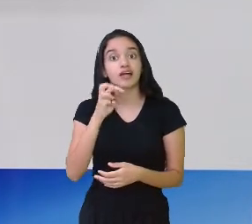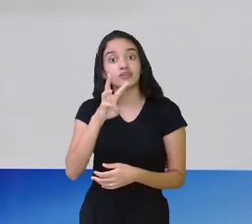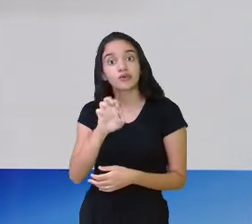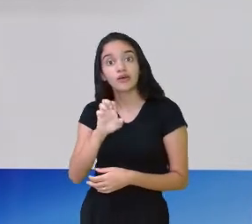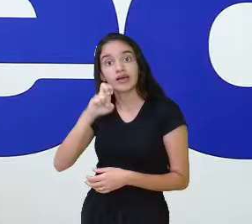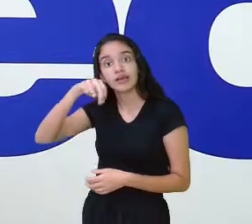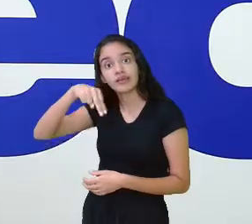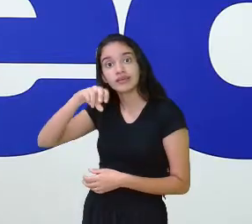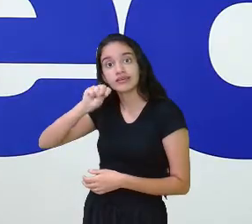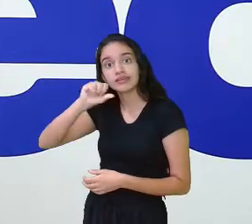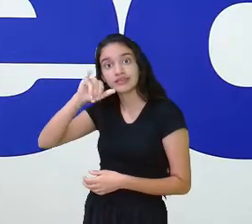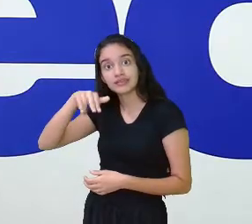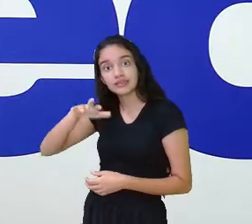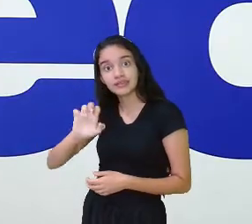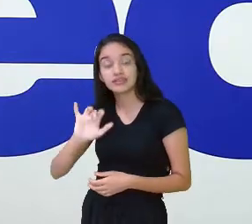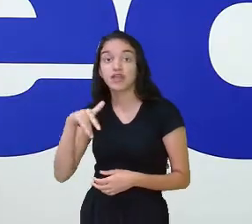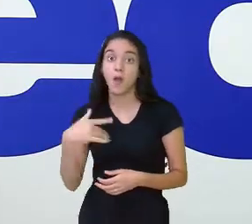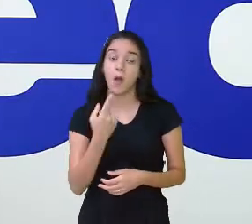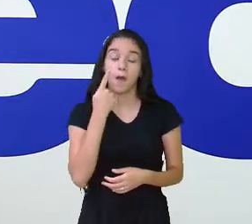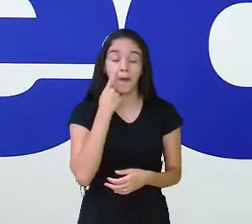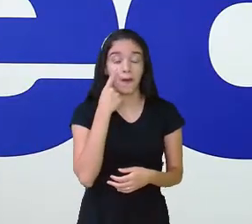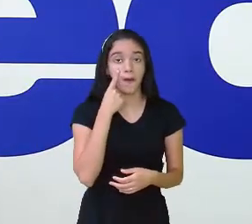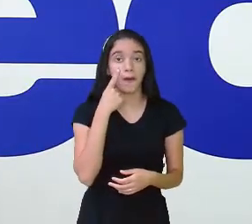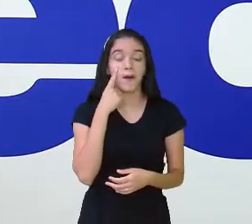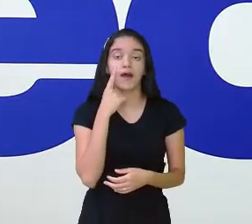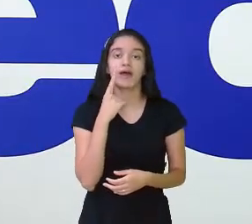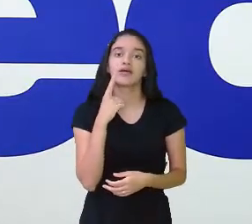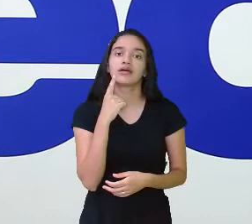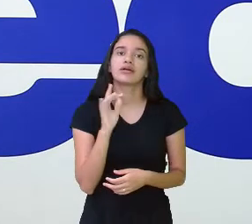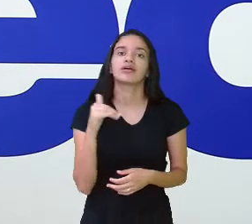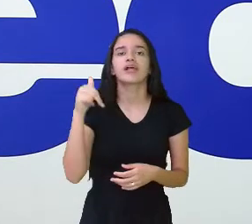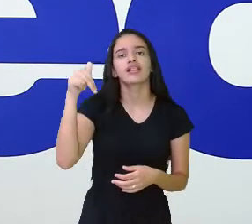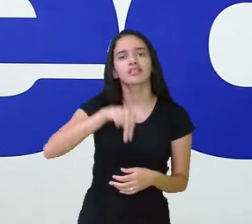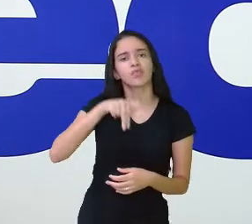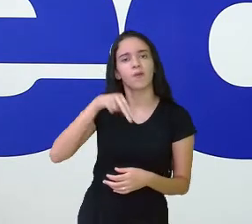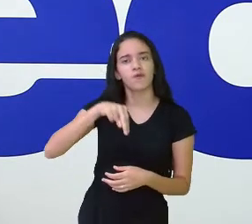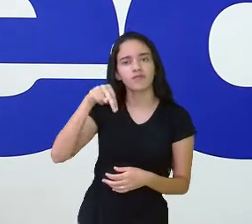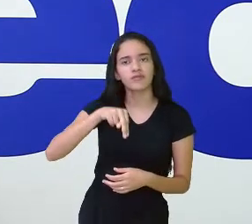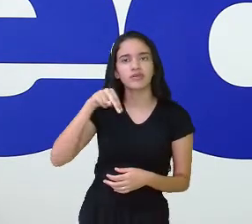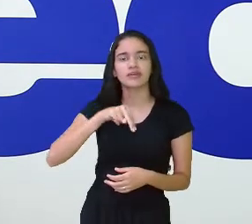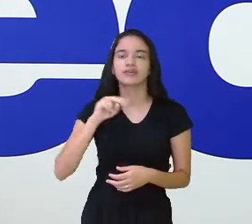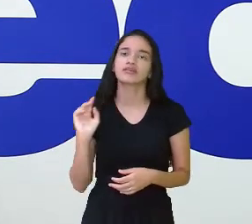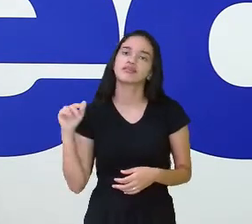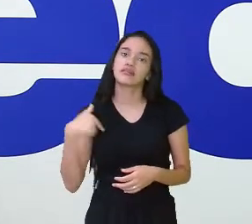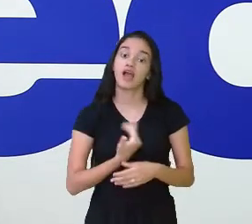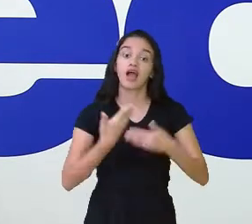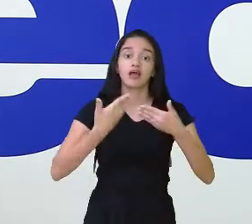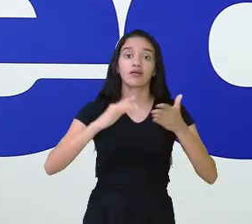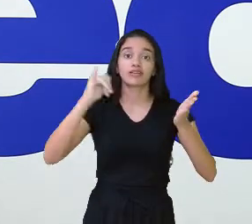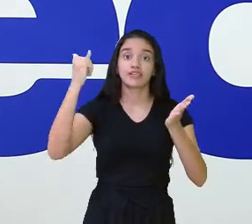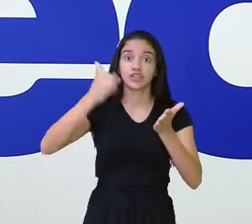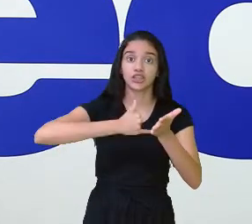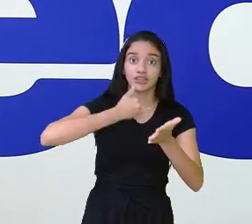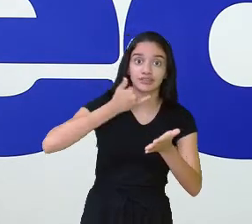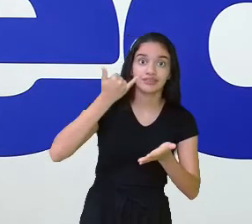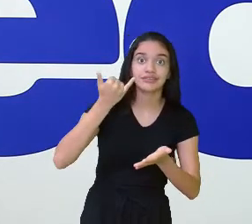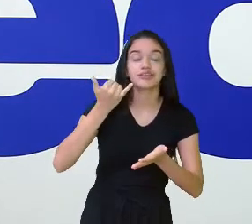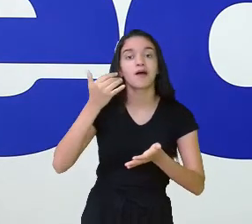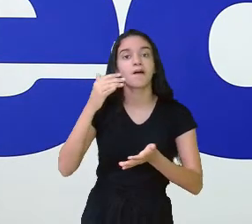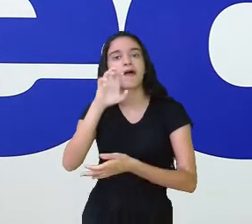Ah, vamos sim, gente. É o seguinte, em novembro vão abrir as inscrições para